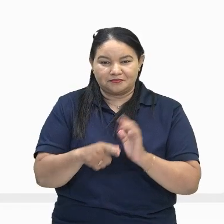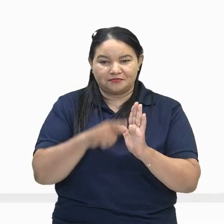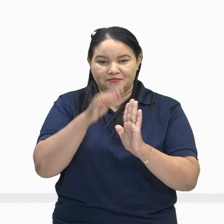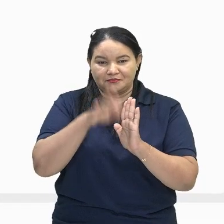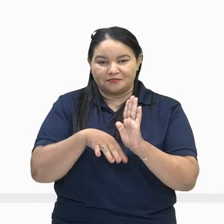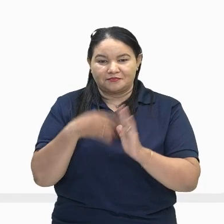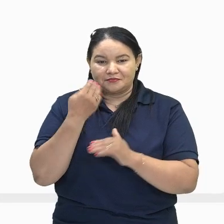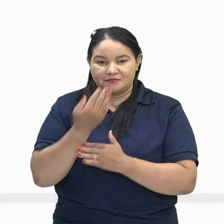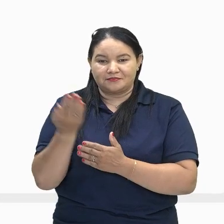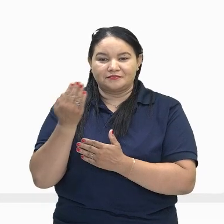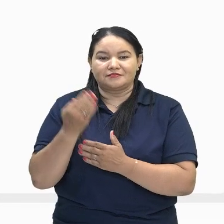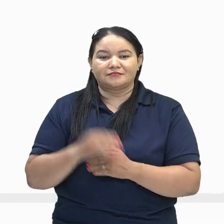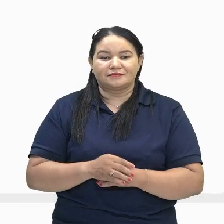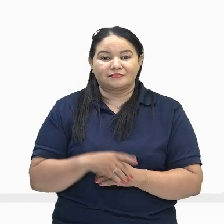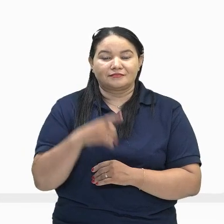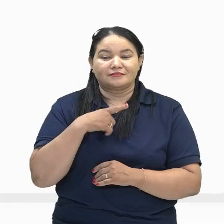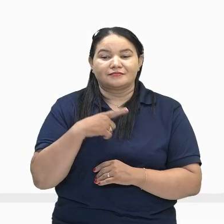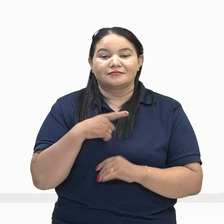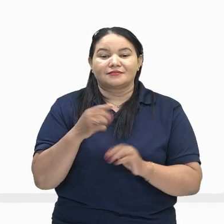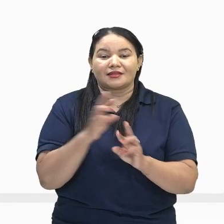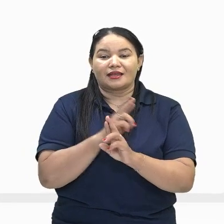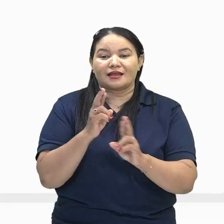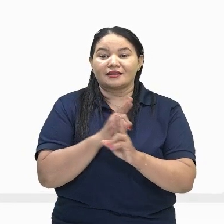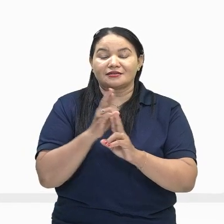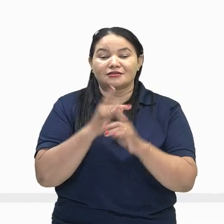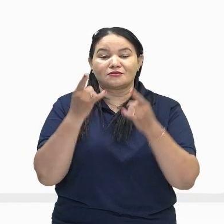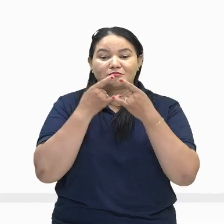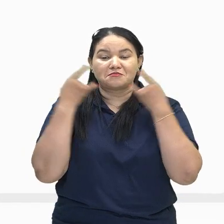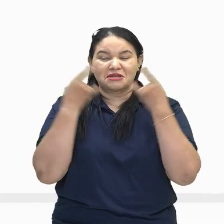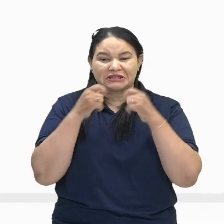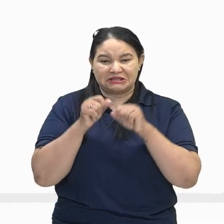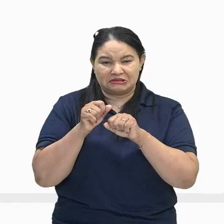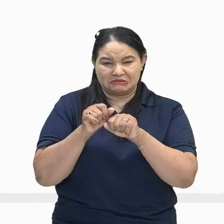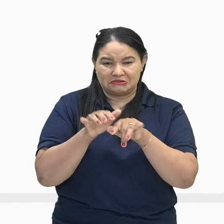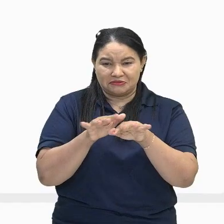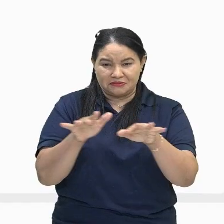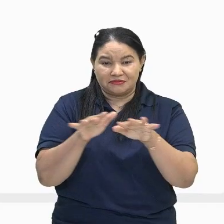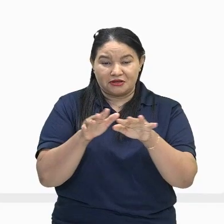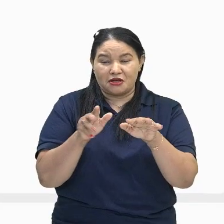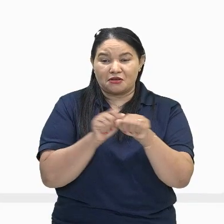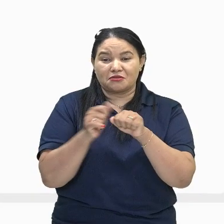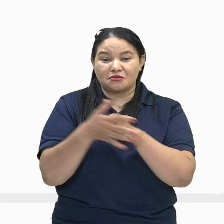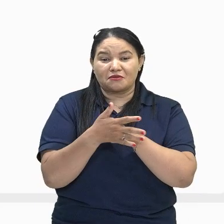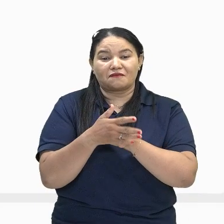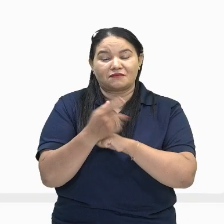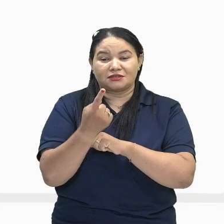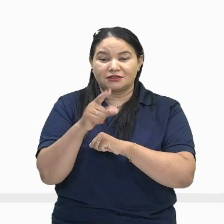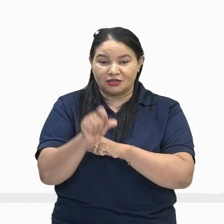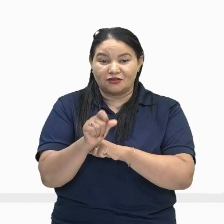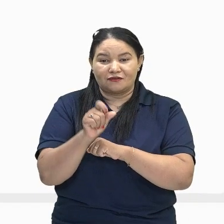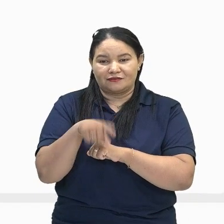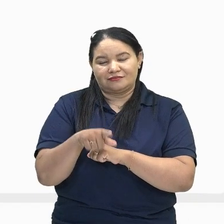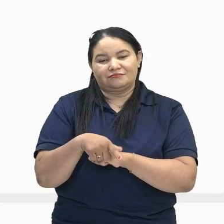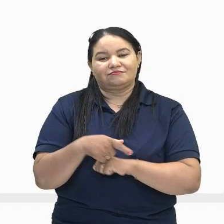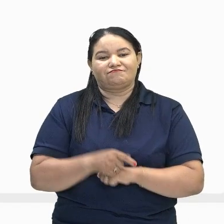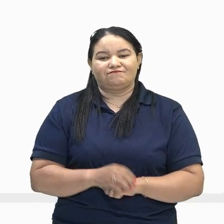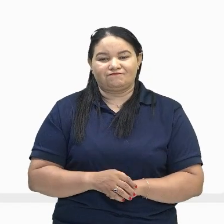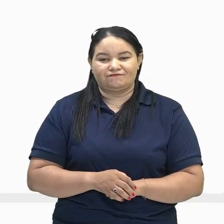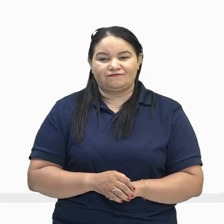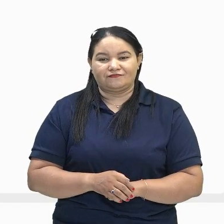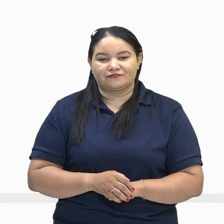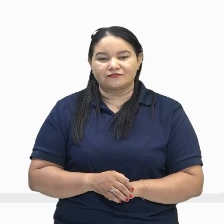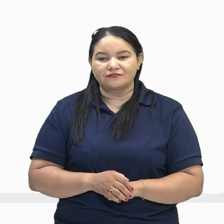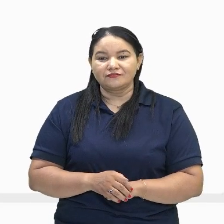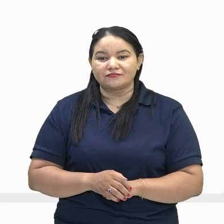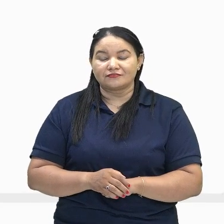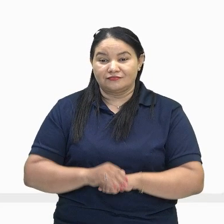vez, era essa, que traz aí com relação a máscaras contaminadas com o Covid-19. Percebam que é uma